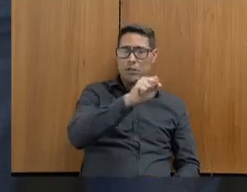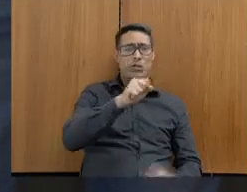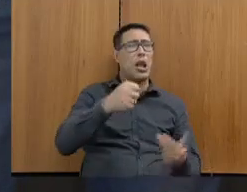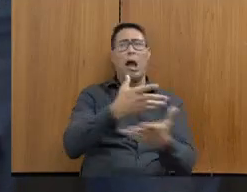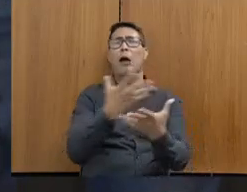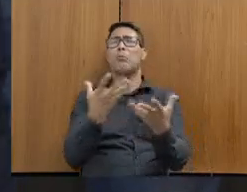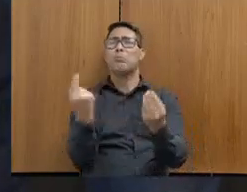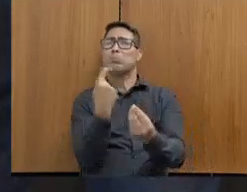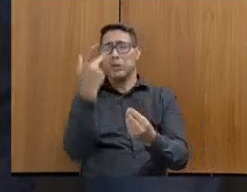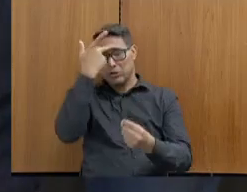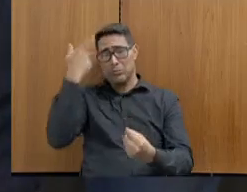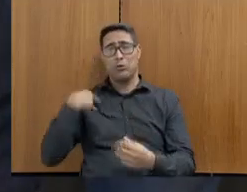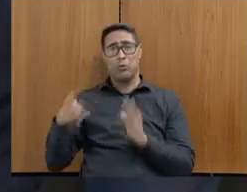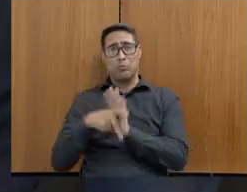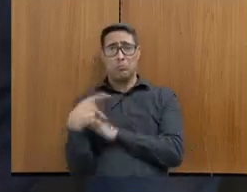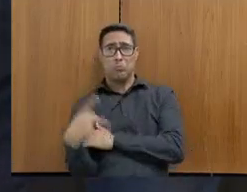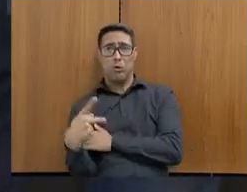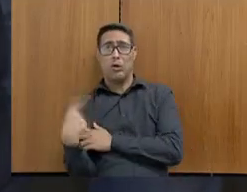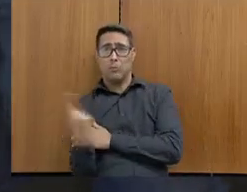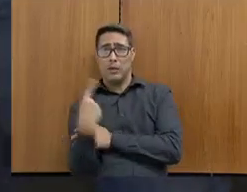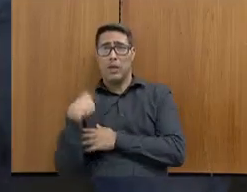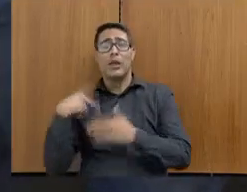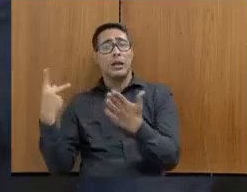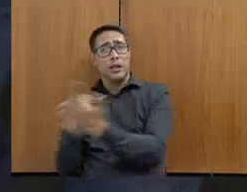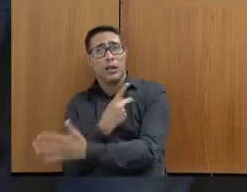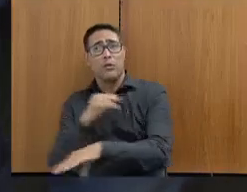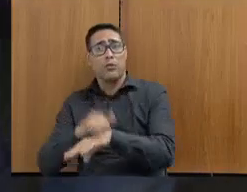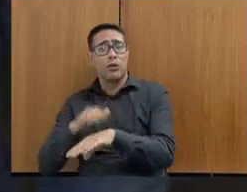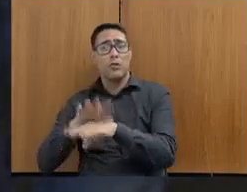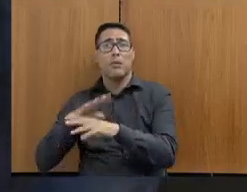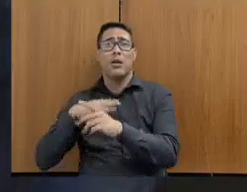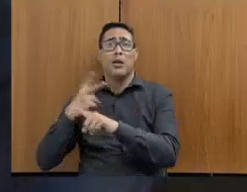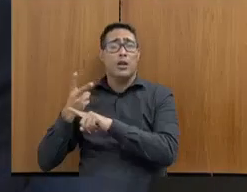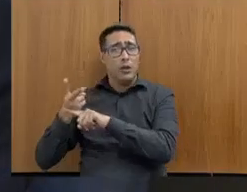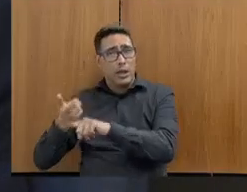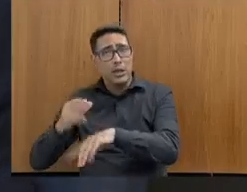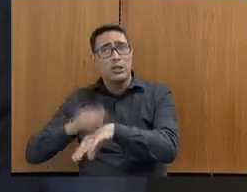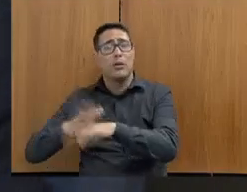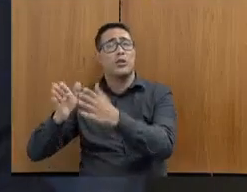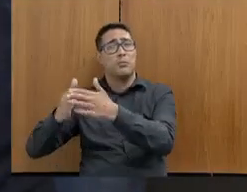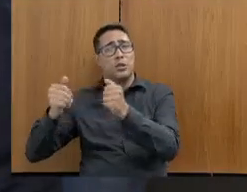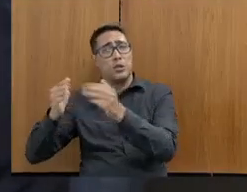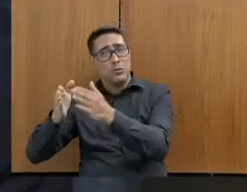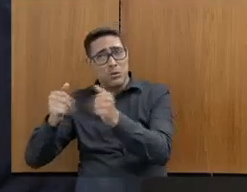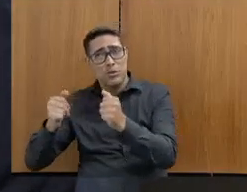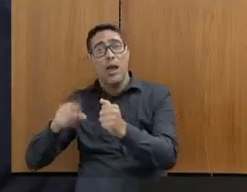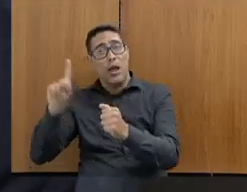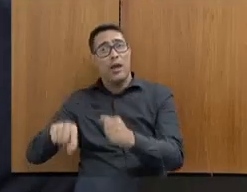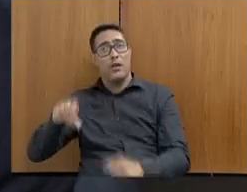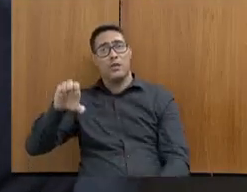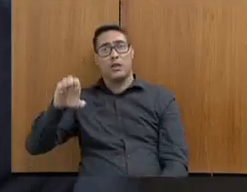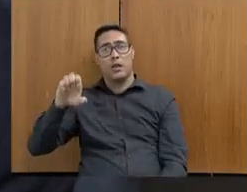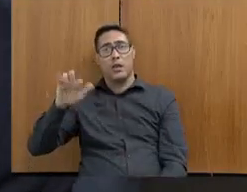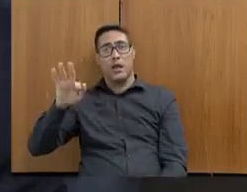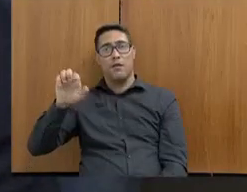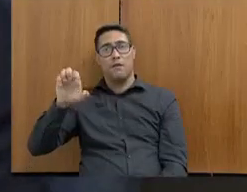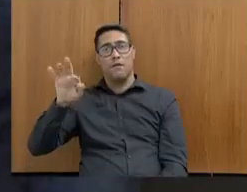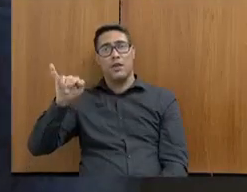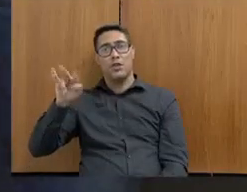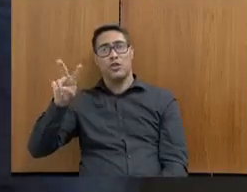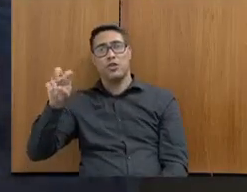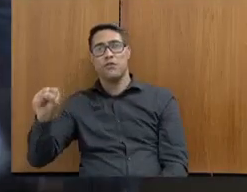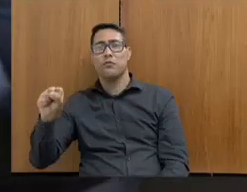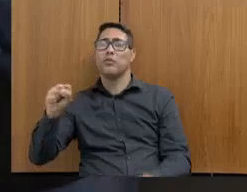aqui das ações mais recorrentes Nossa de pedidos é de efetivo é de